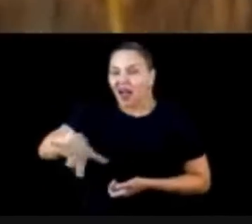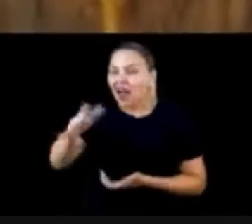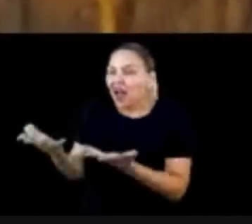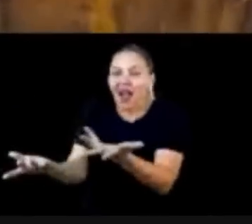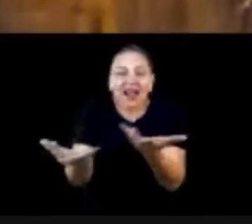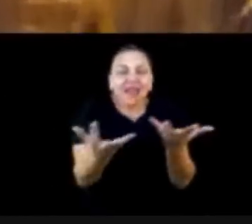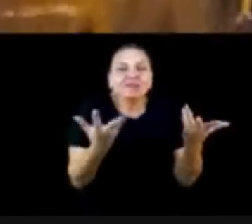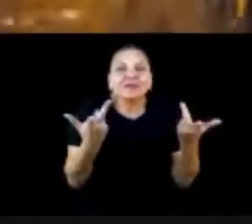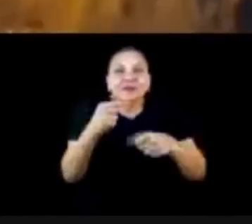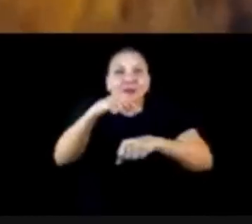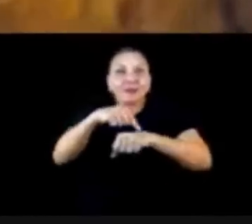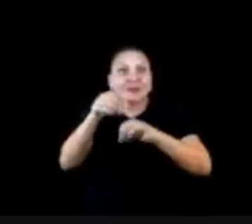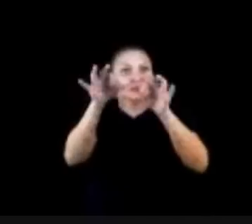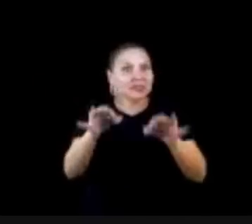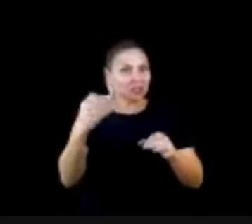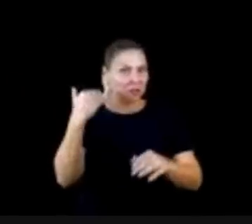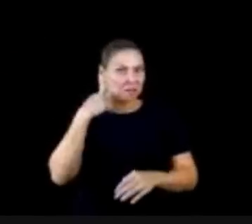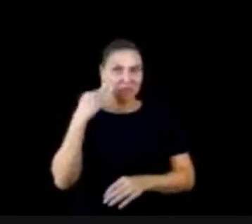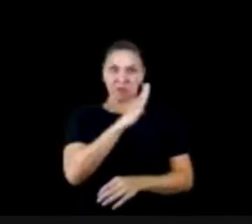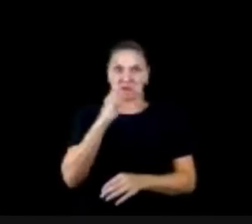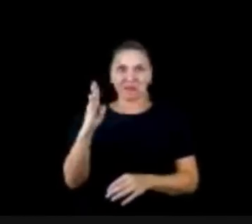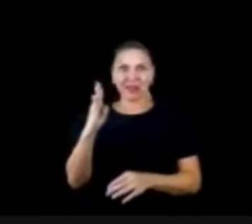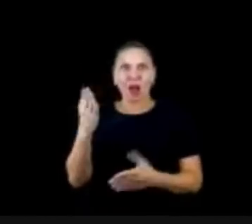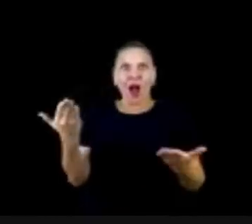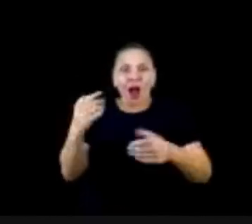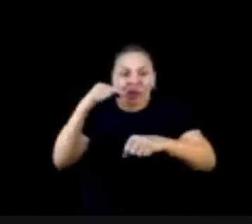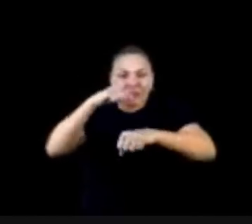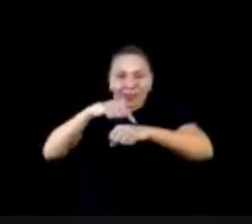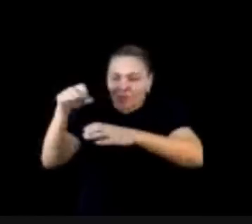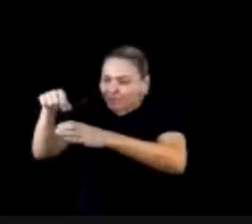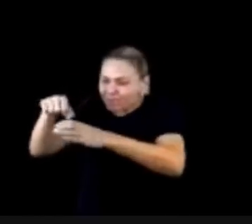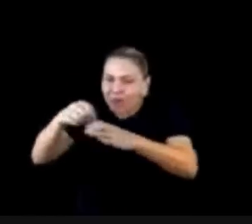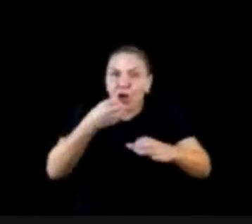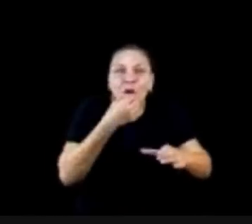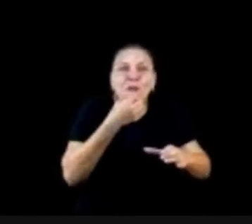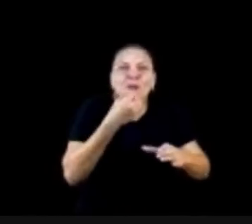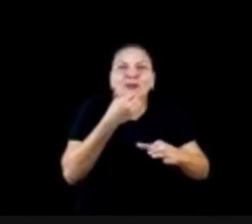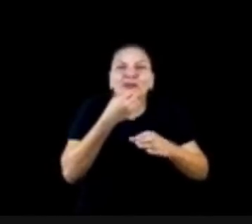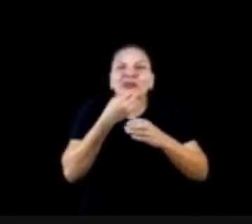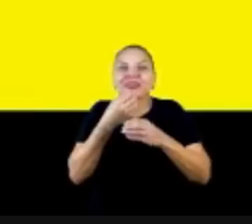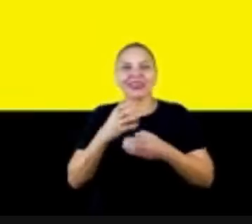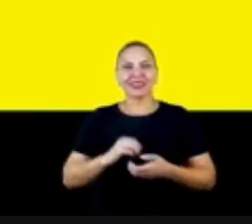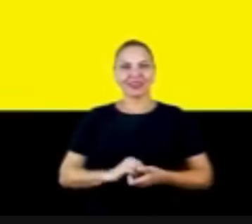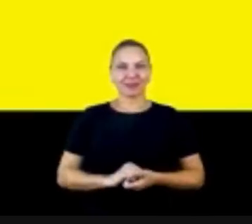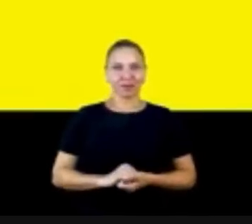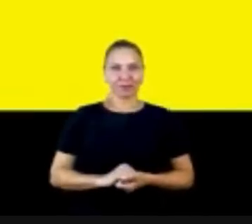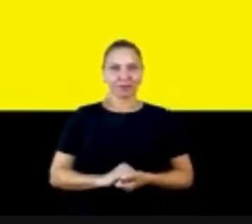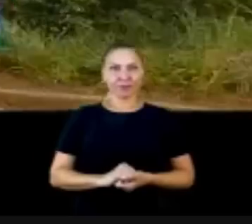No campo, tudo tem seu tempo. E para o Banco do Brasil, é tempo de semear oportunidades.